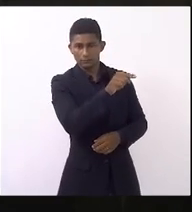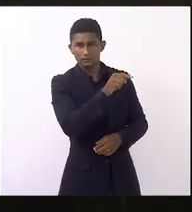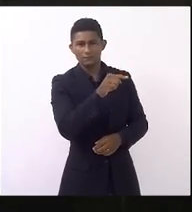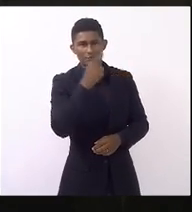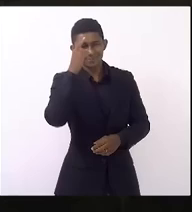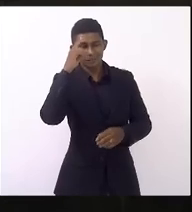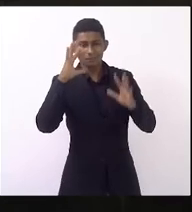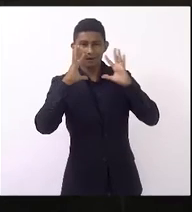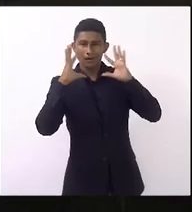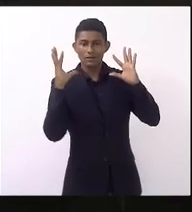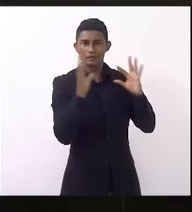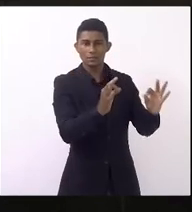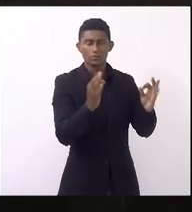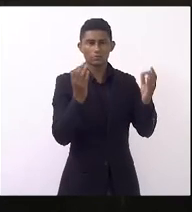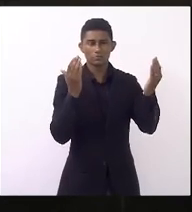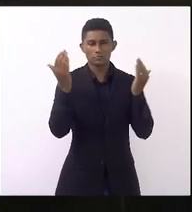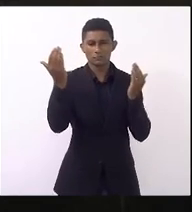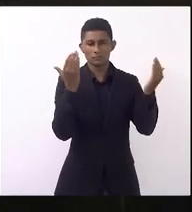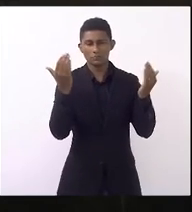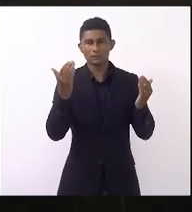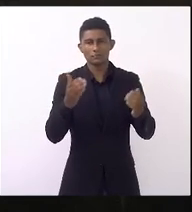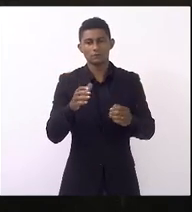atenção psicossocial, a RAPS.